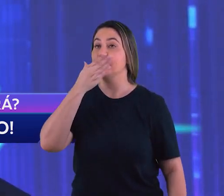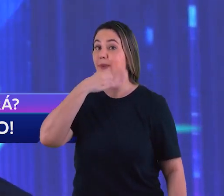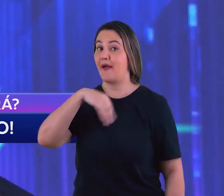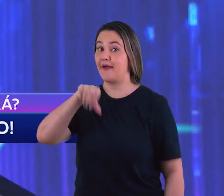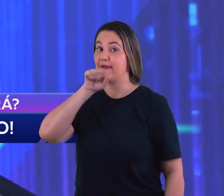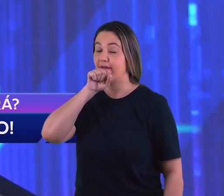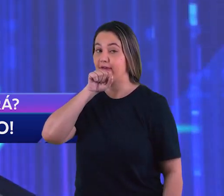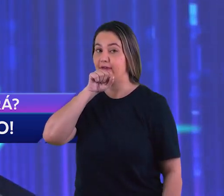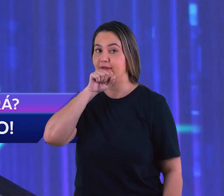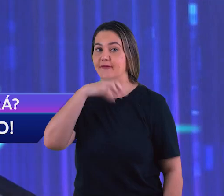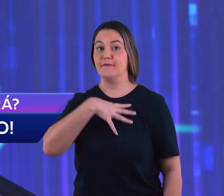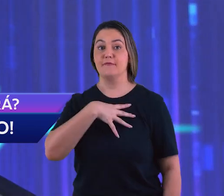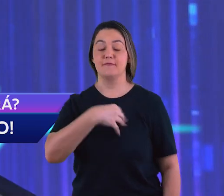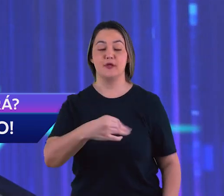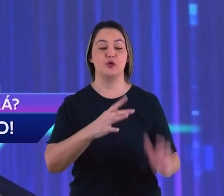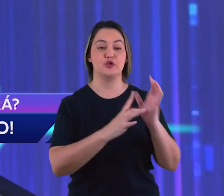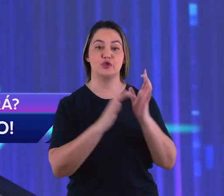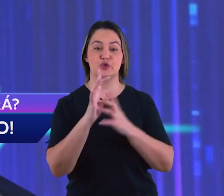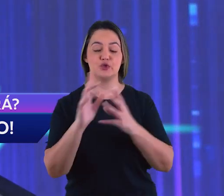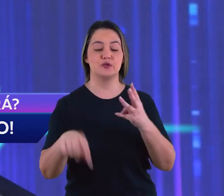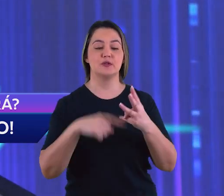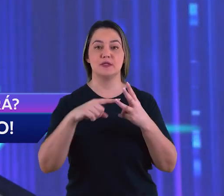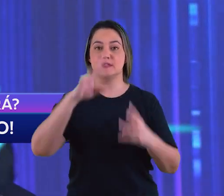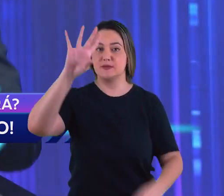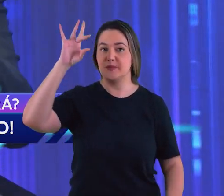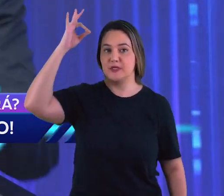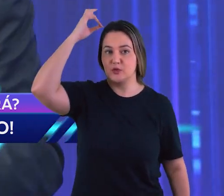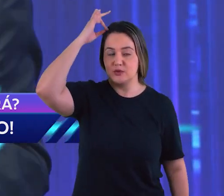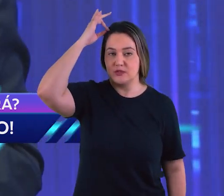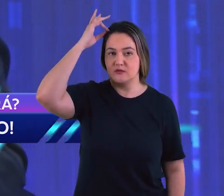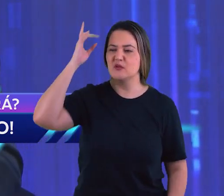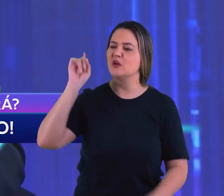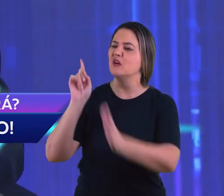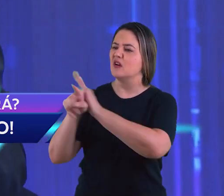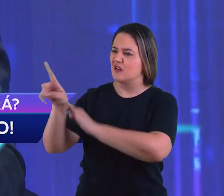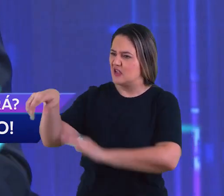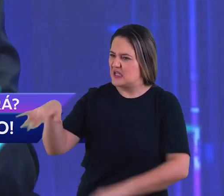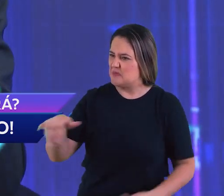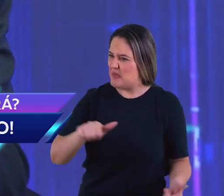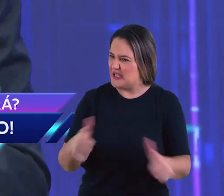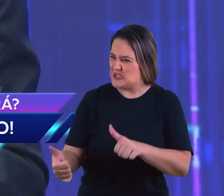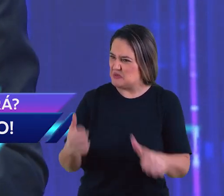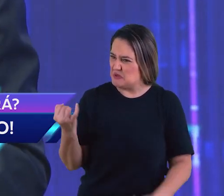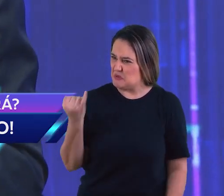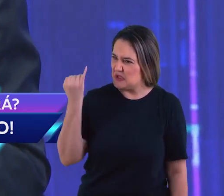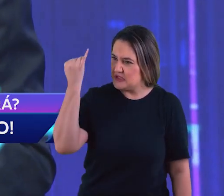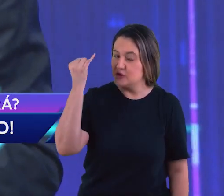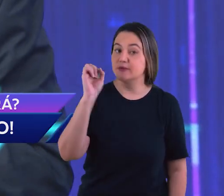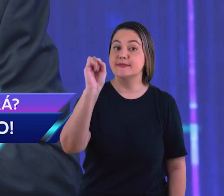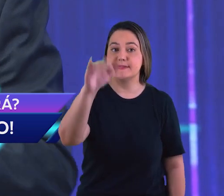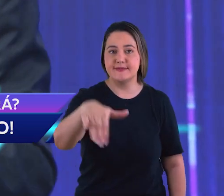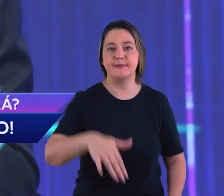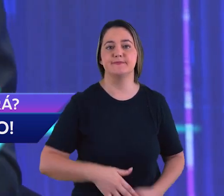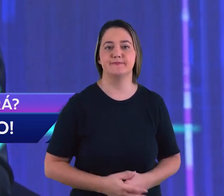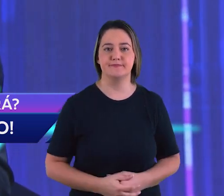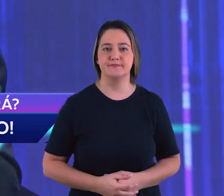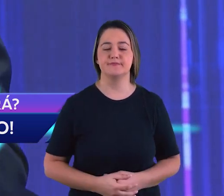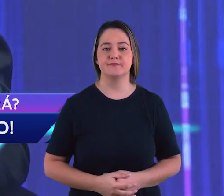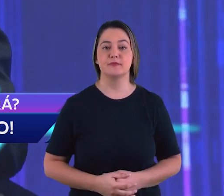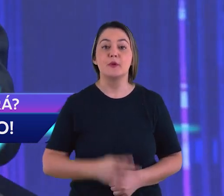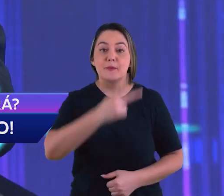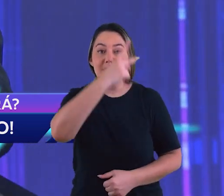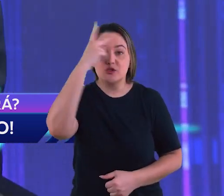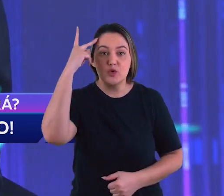Pai, do Filho e do Espírito Santo. Pastor, é importante ser batizado? É, muito importante. Tanto que Jesus